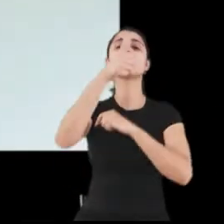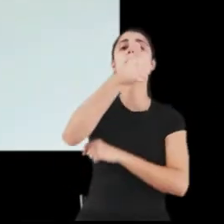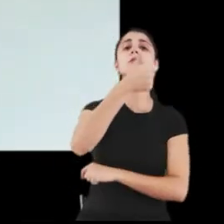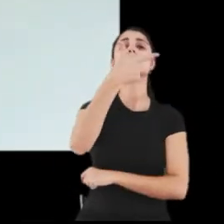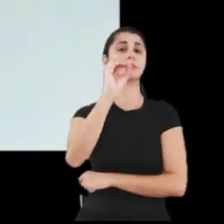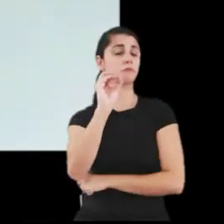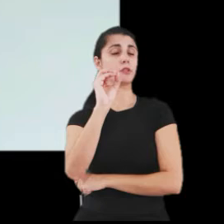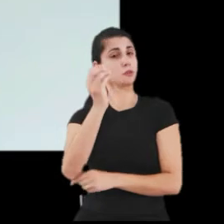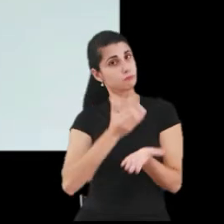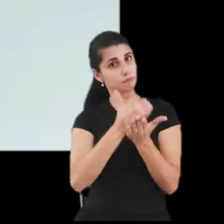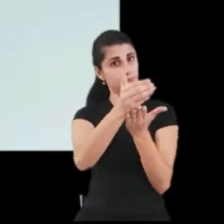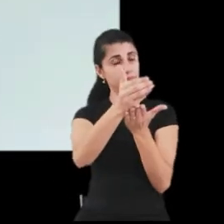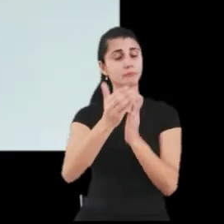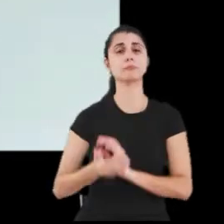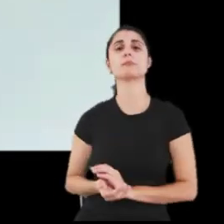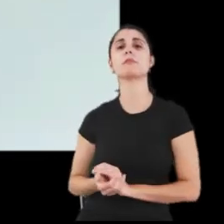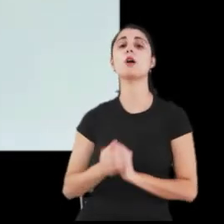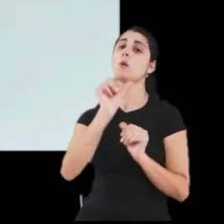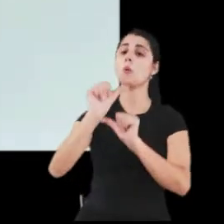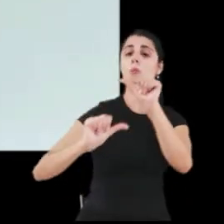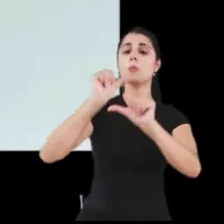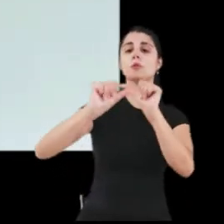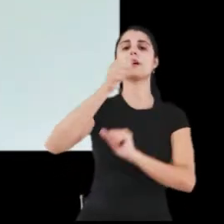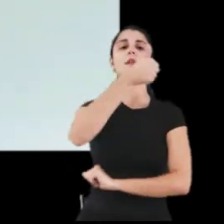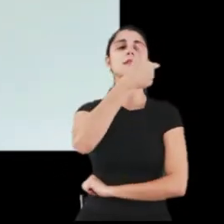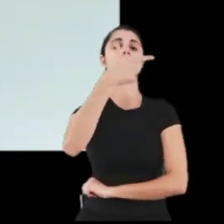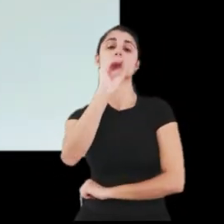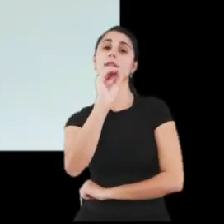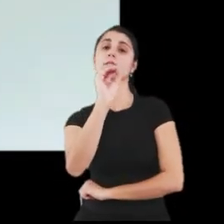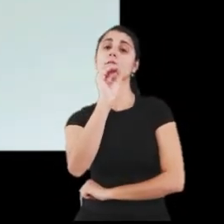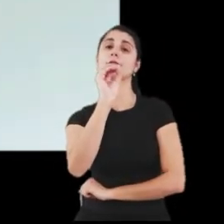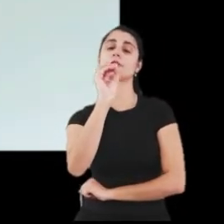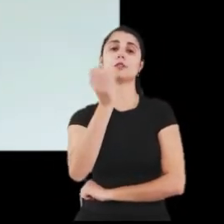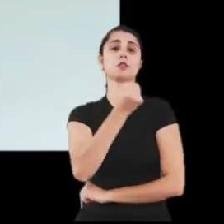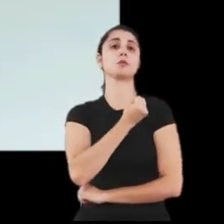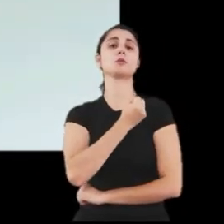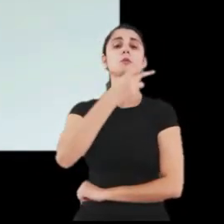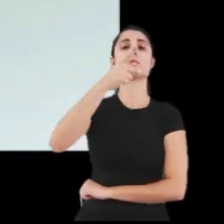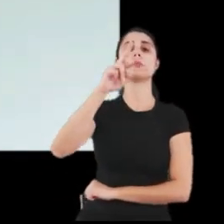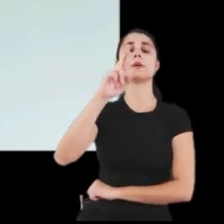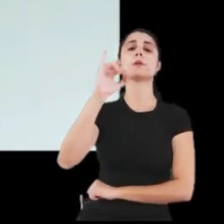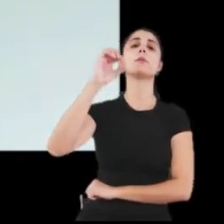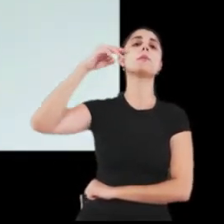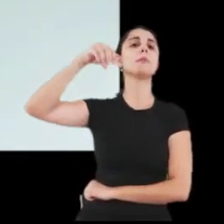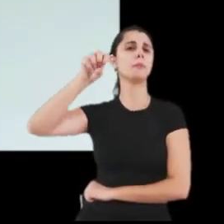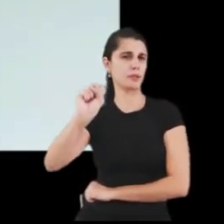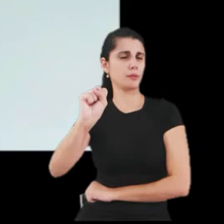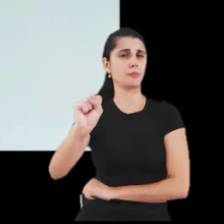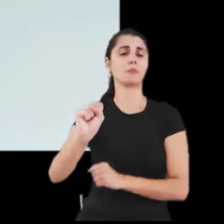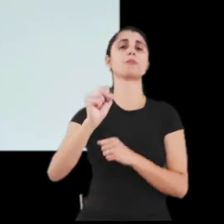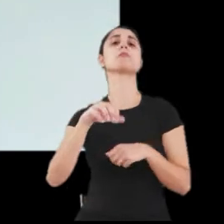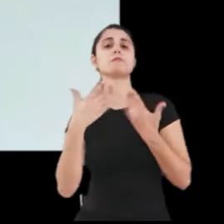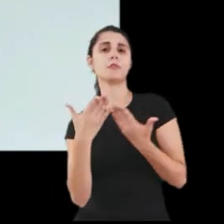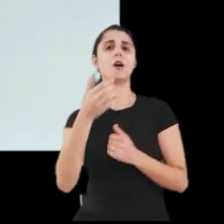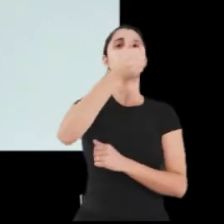120. Vamos lá. Então eu vou decompor o 120 em fatores primos. Por